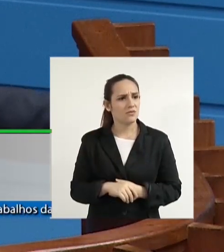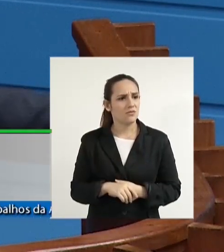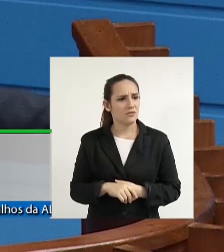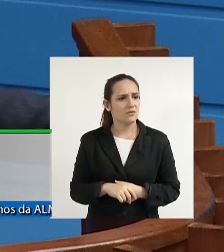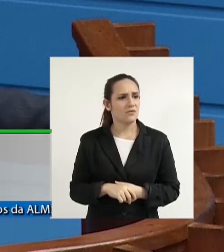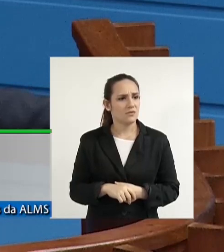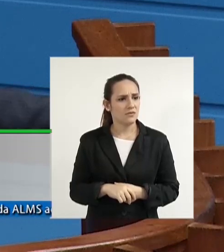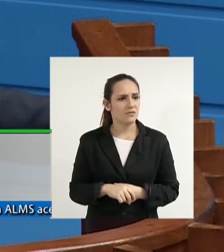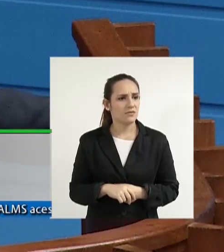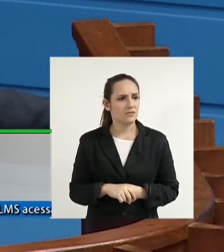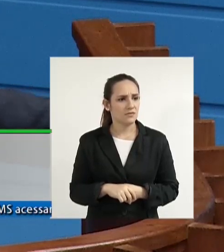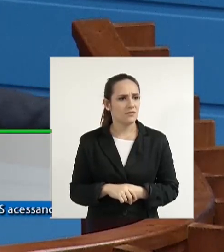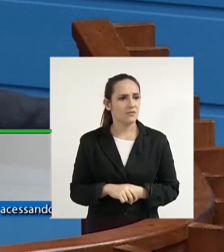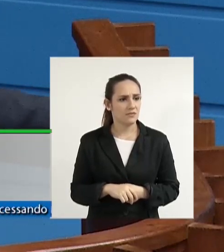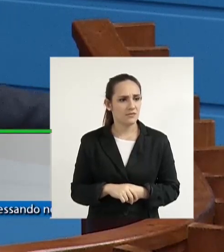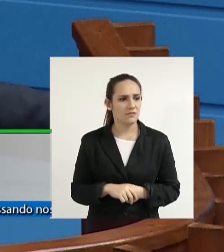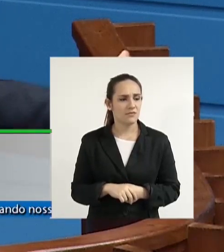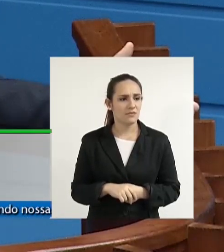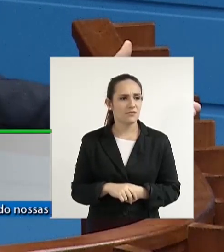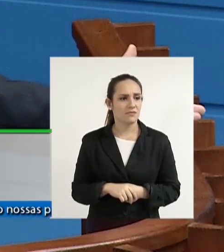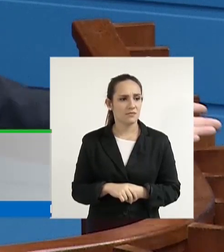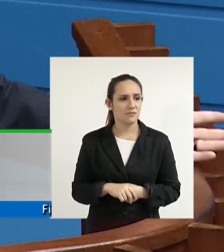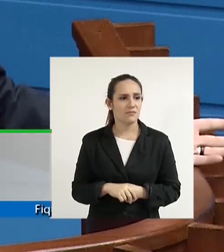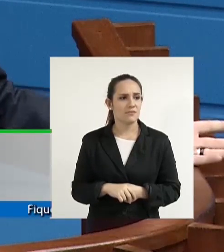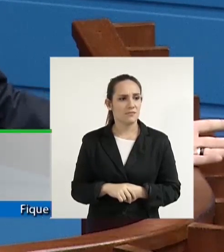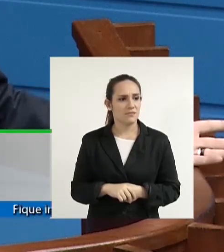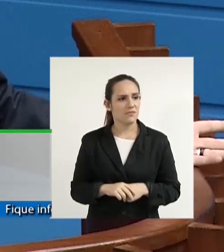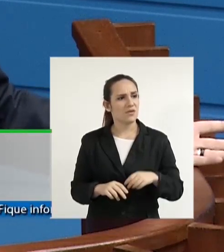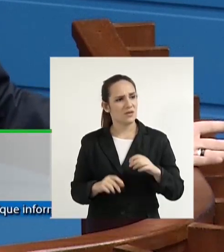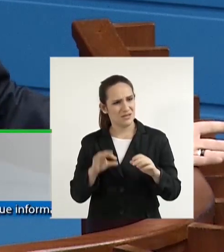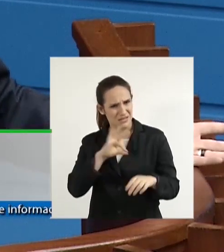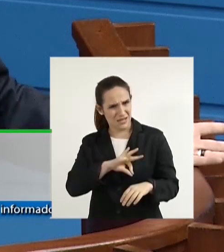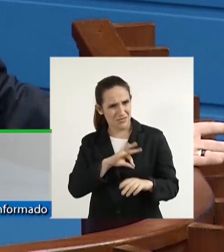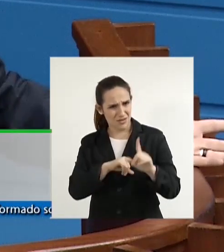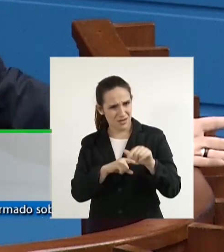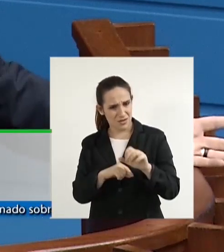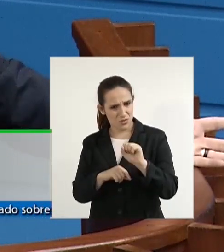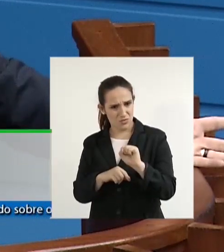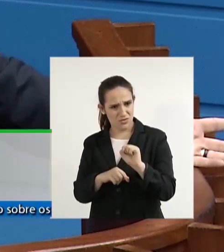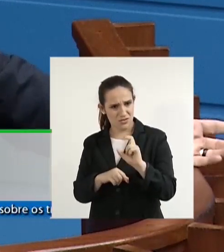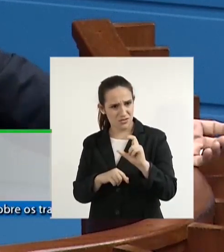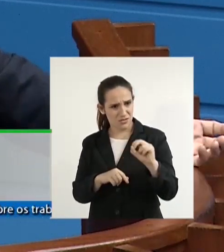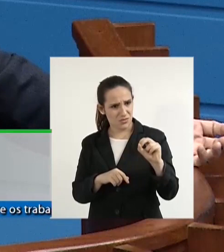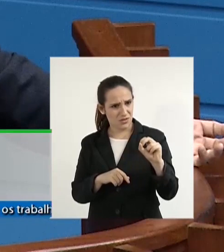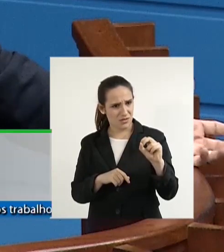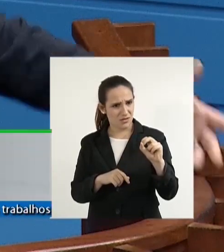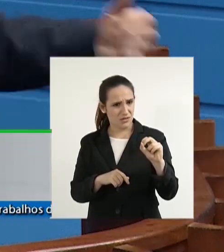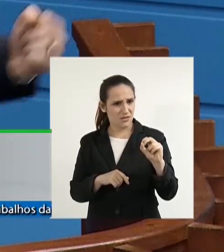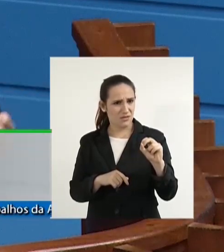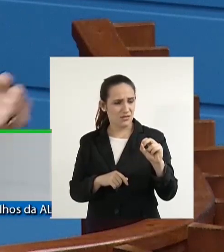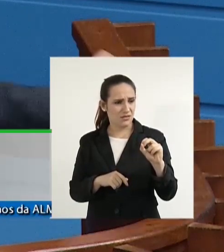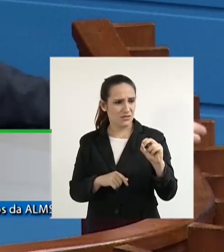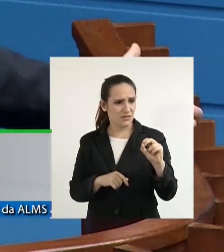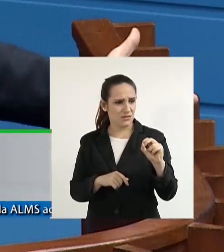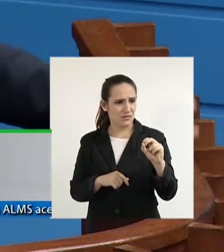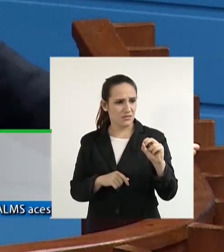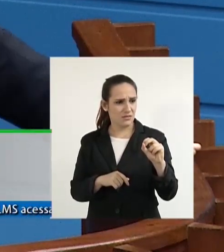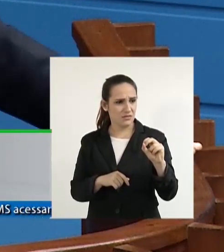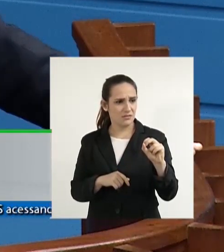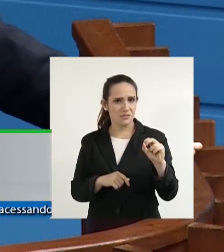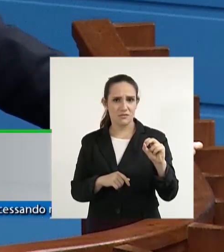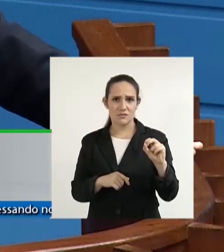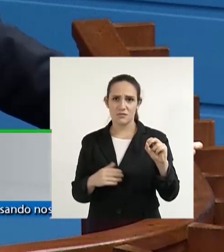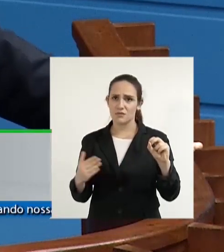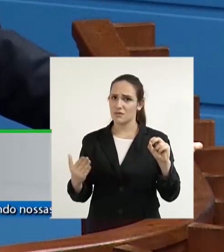o salário base não é nem R$1.000, é 854, né? Então, significa tirar R$200, significa